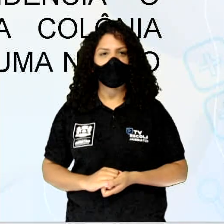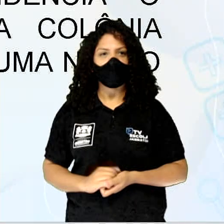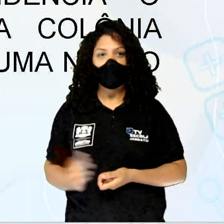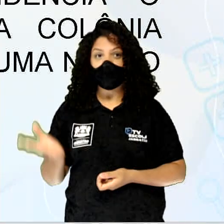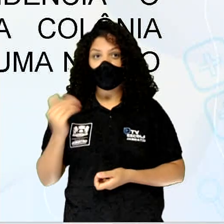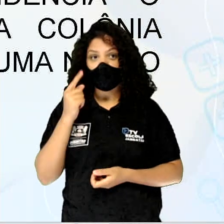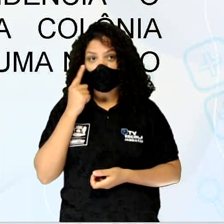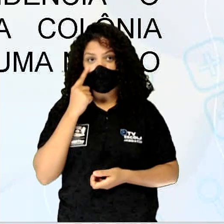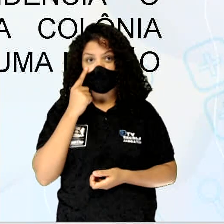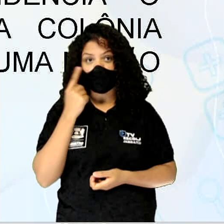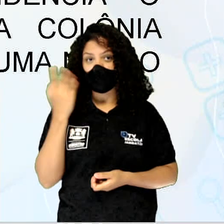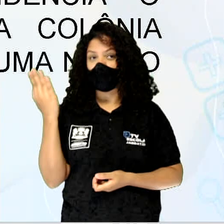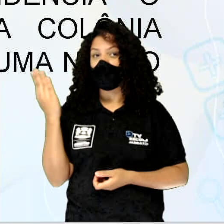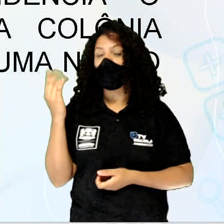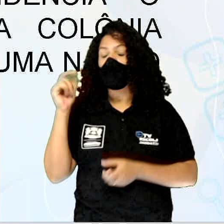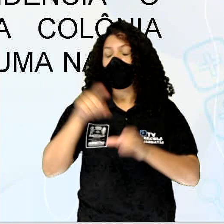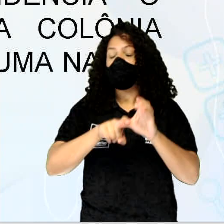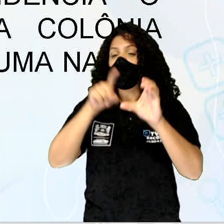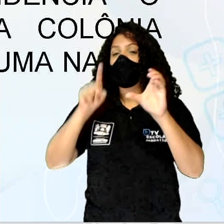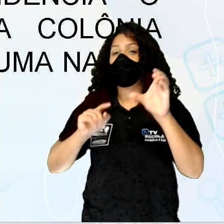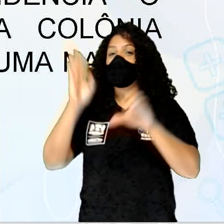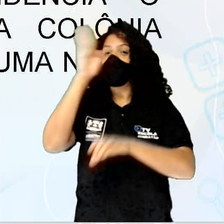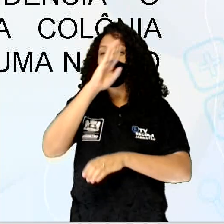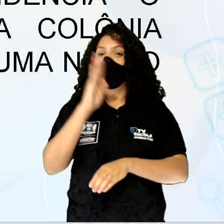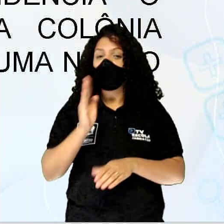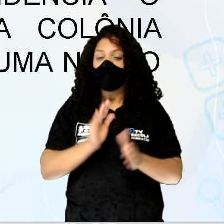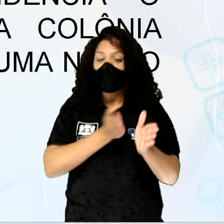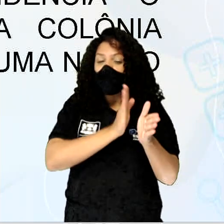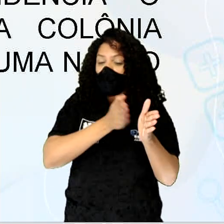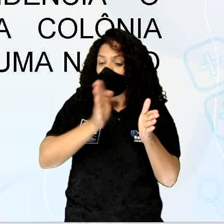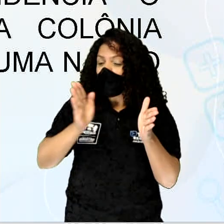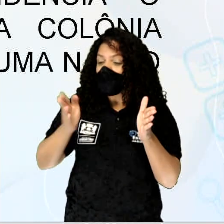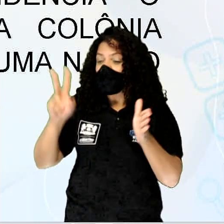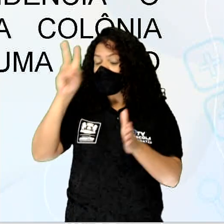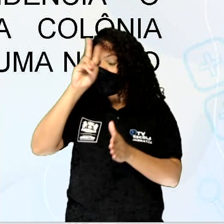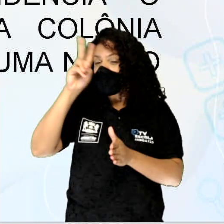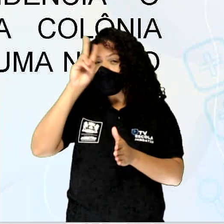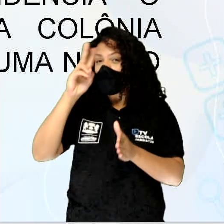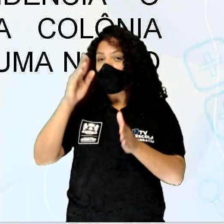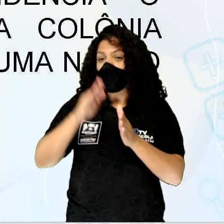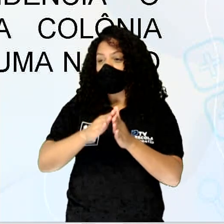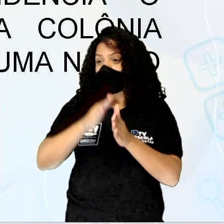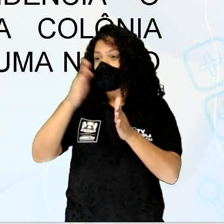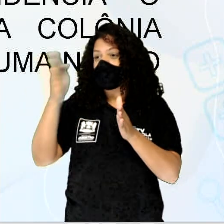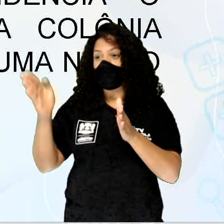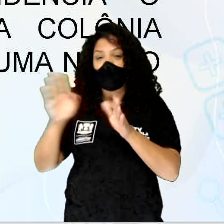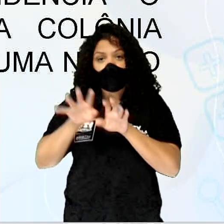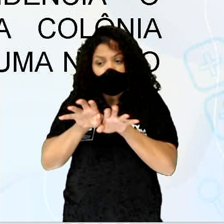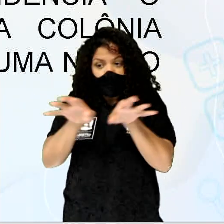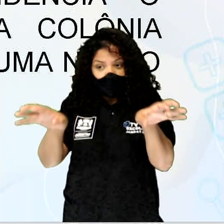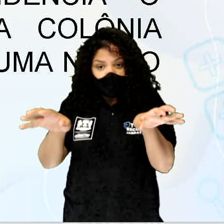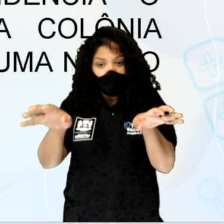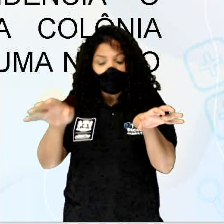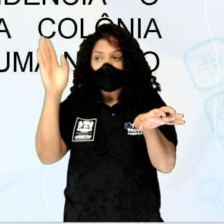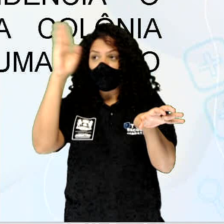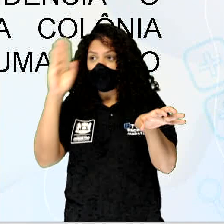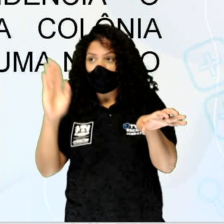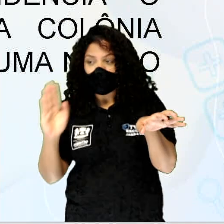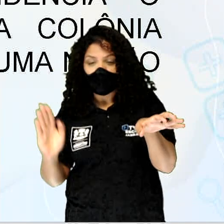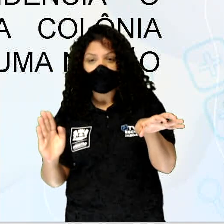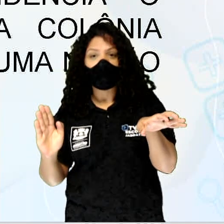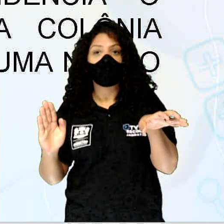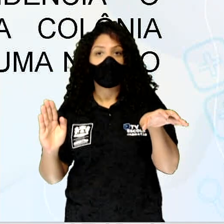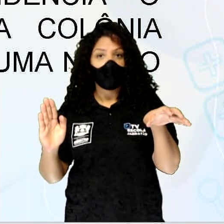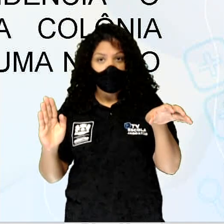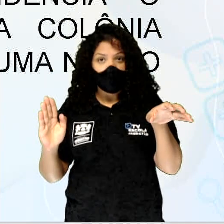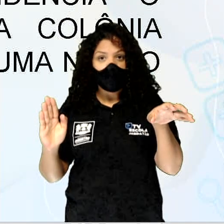A independência do Brasil, ela foi um processo histórico de separação entre Brasil e Portugal, que se deu em 7 de setembro